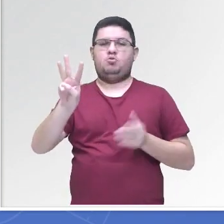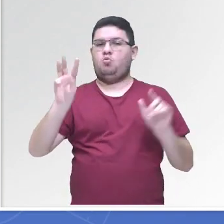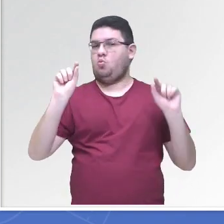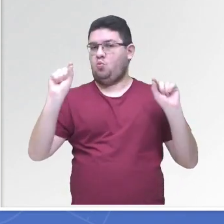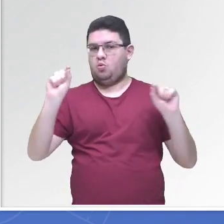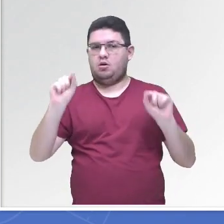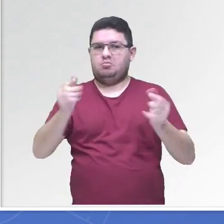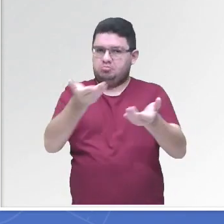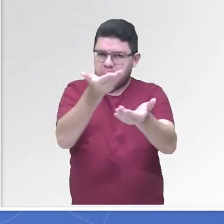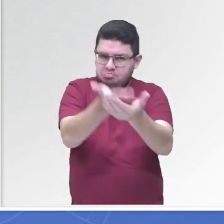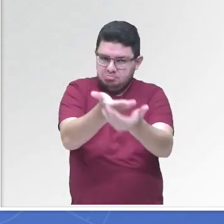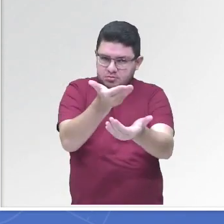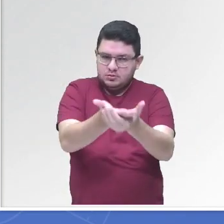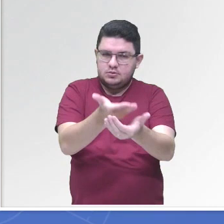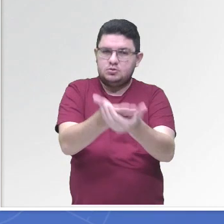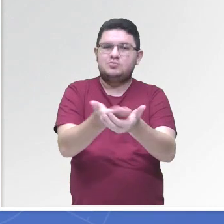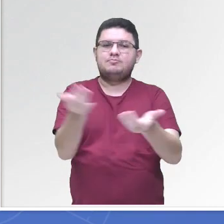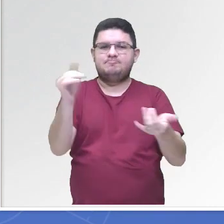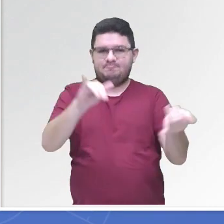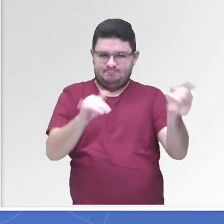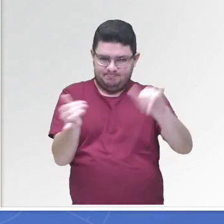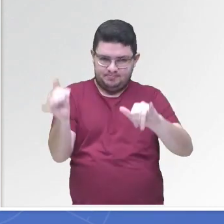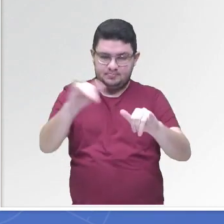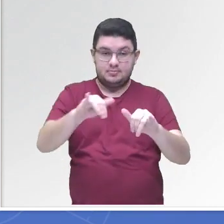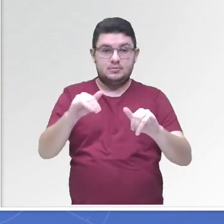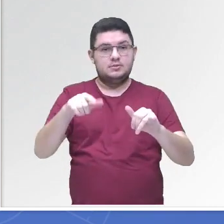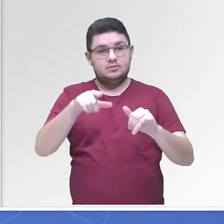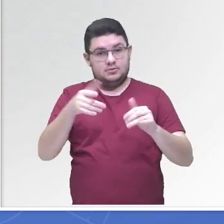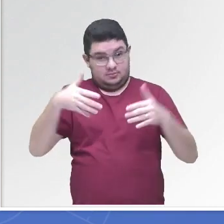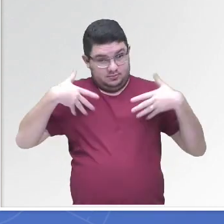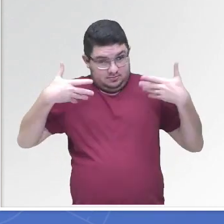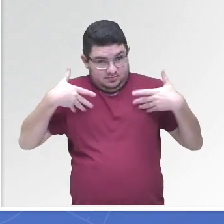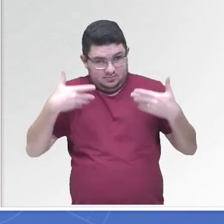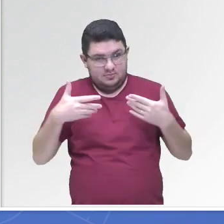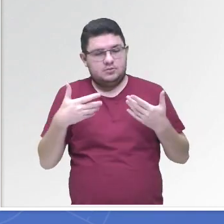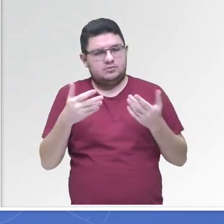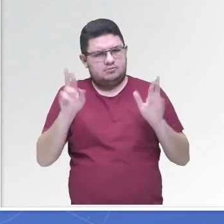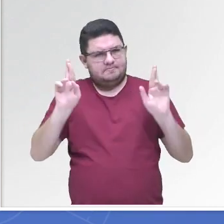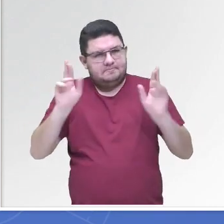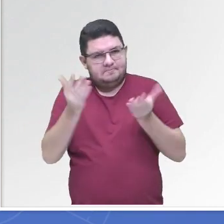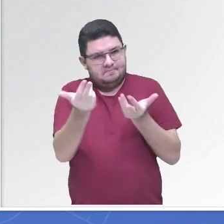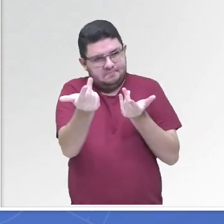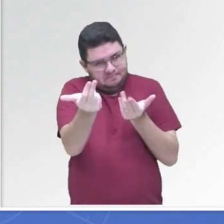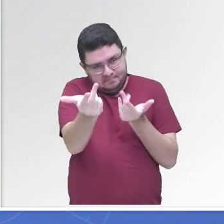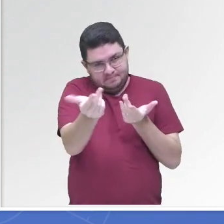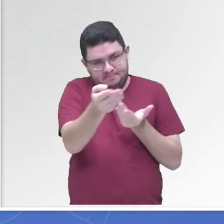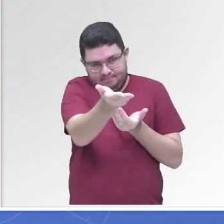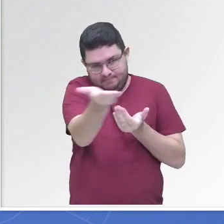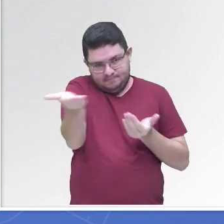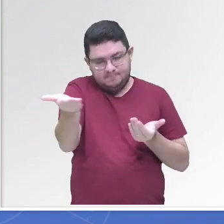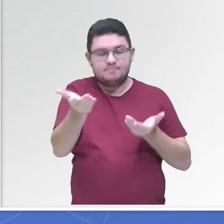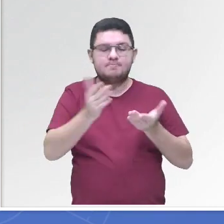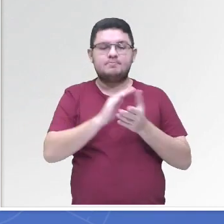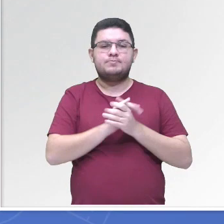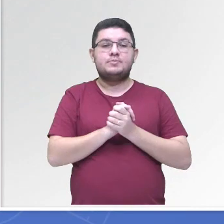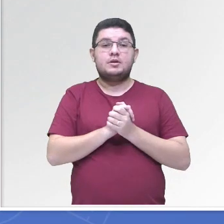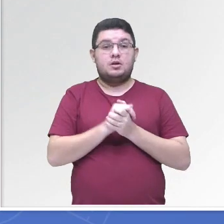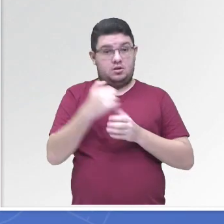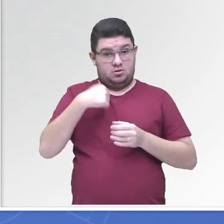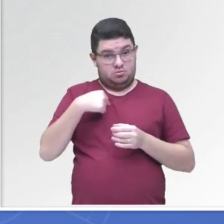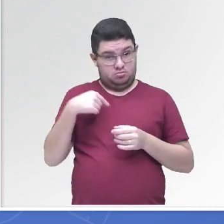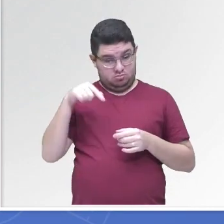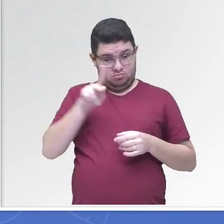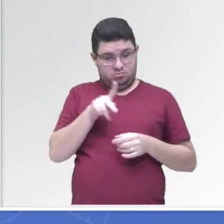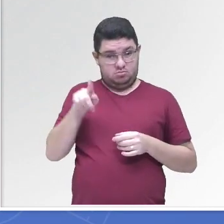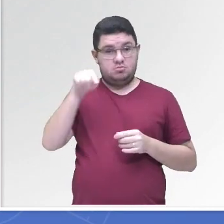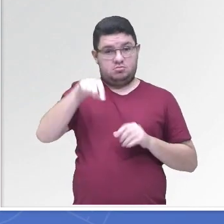aí também animados, tanto quanto eu tô. Além aqui da professora Yara, que vos fala, temos também a professora Darlinda e a professora